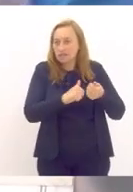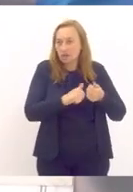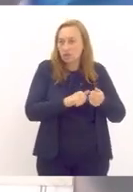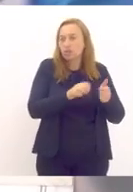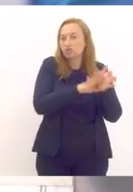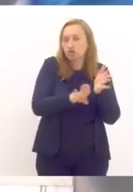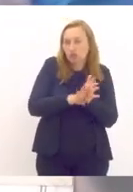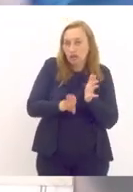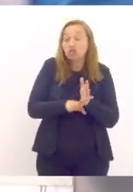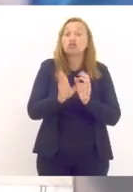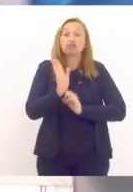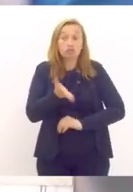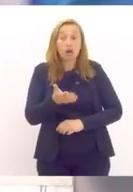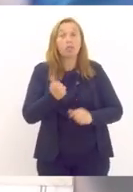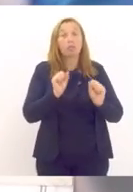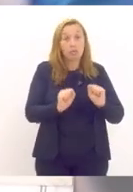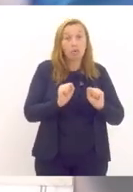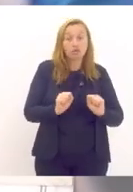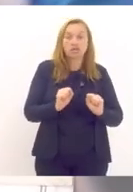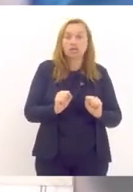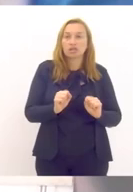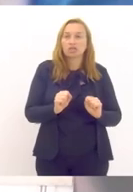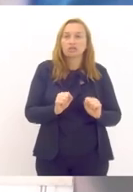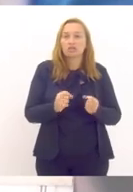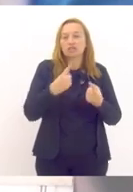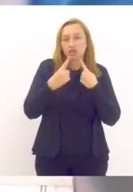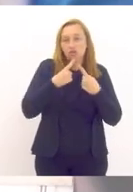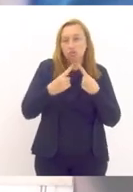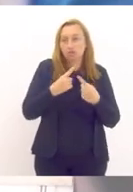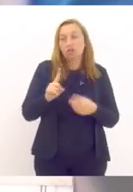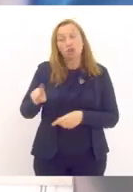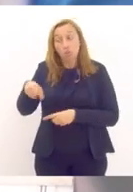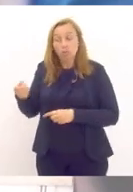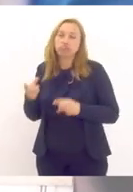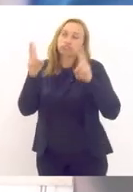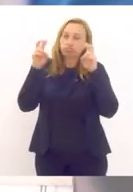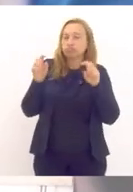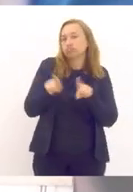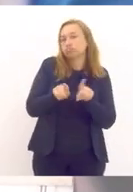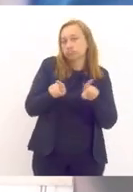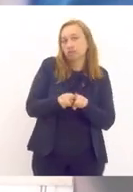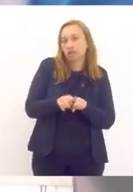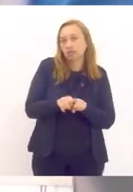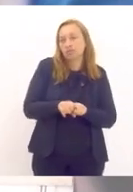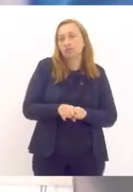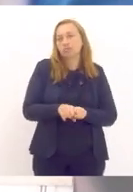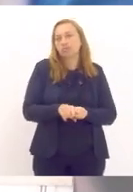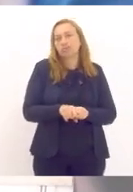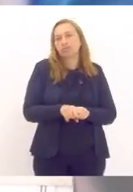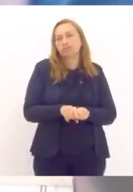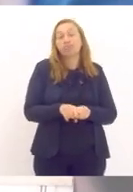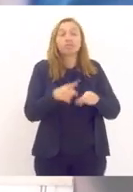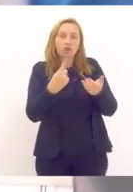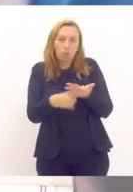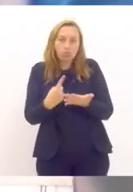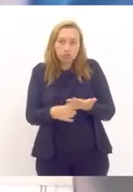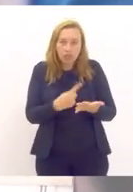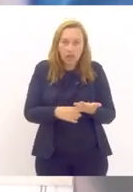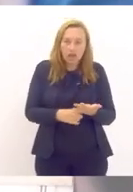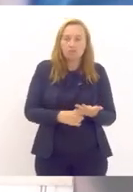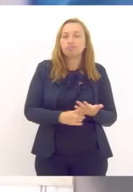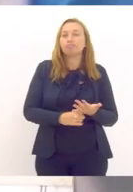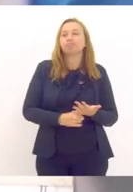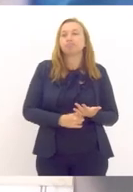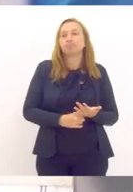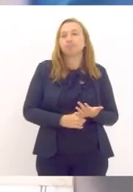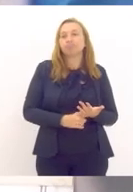ir fazendo esse tipo de discussão. E o outro tema, e aí a gente combinar fora disso,